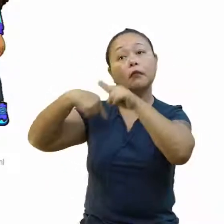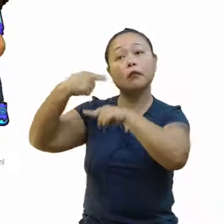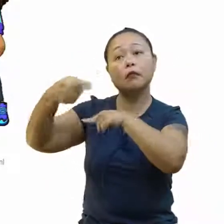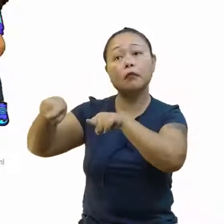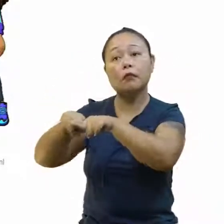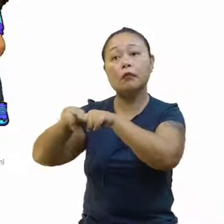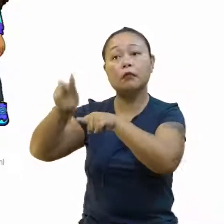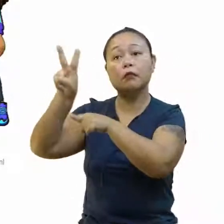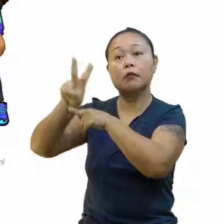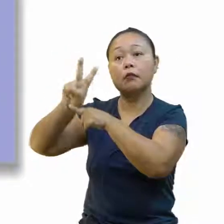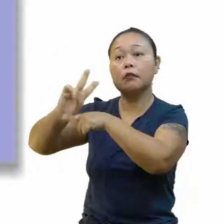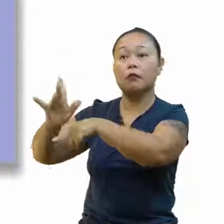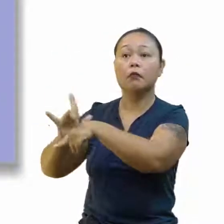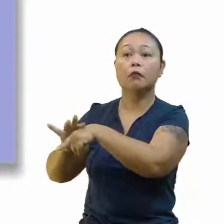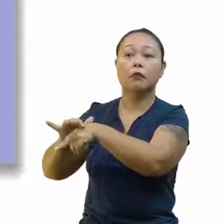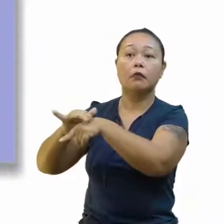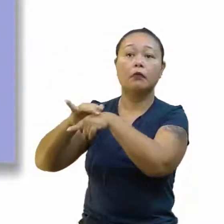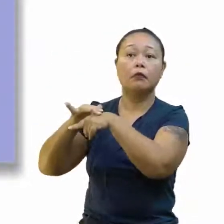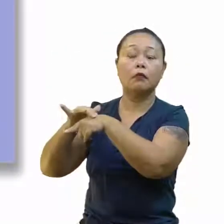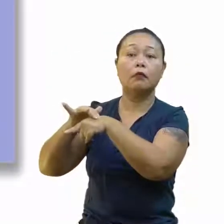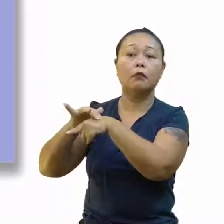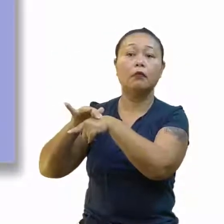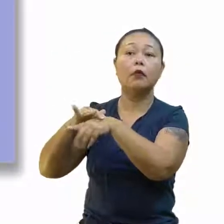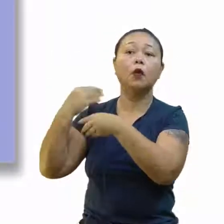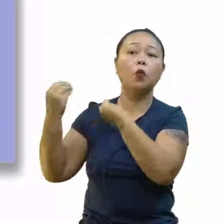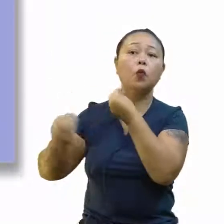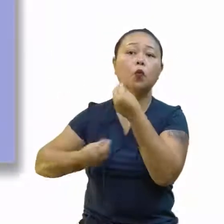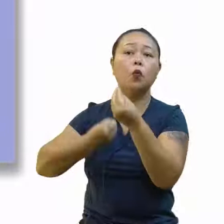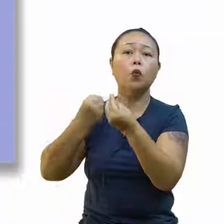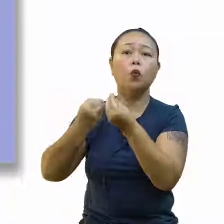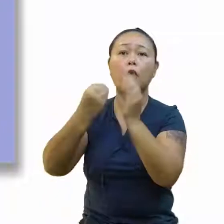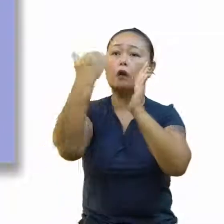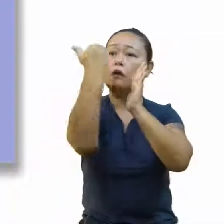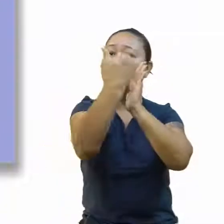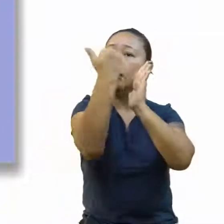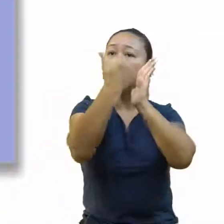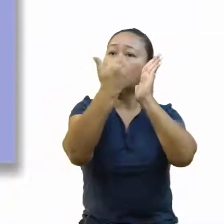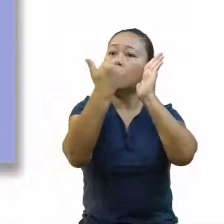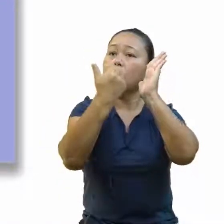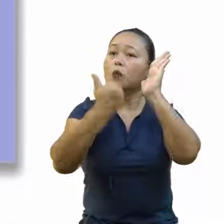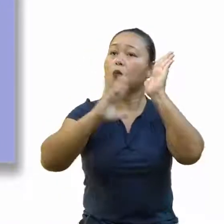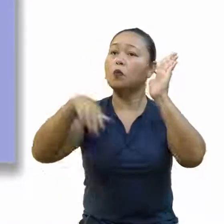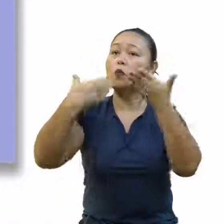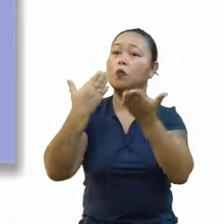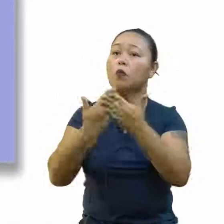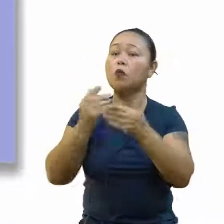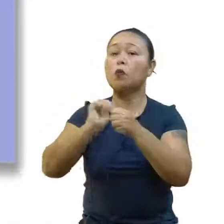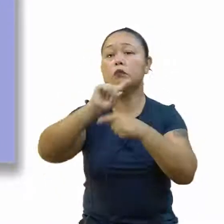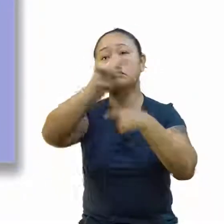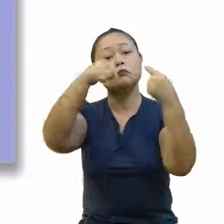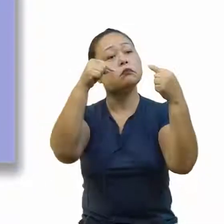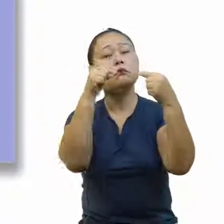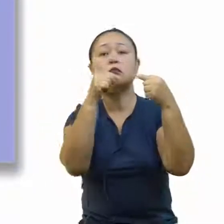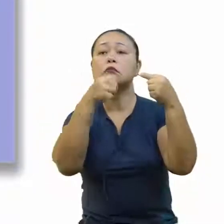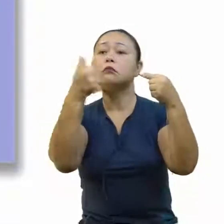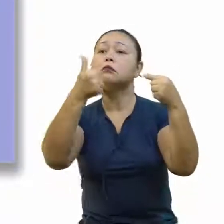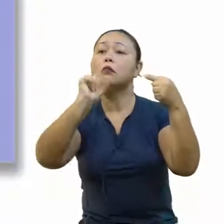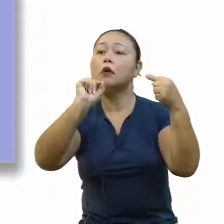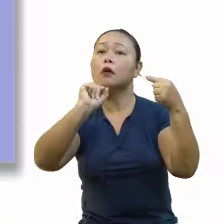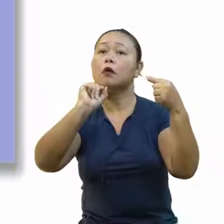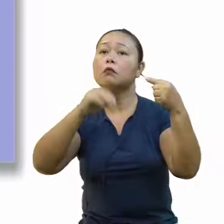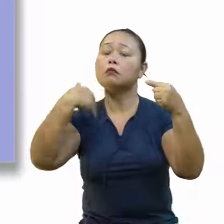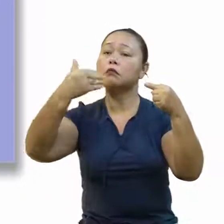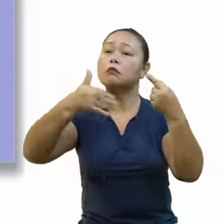de doenças. Como agenda da aula, nós temos aí o primeiro ponto, que é o